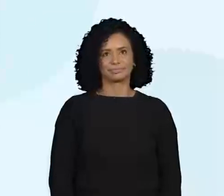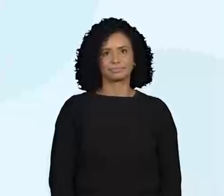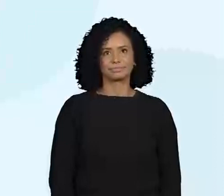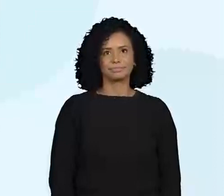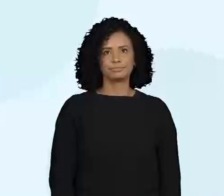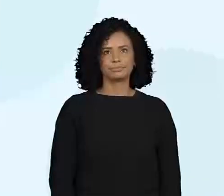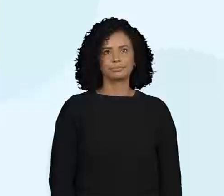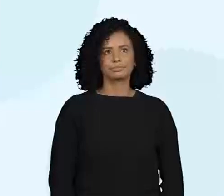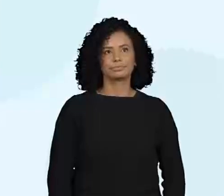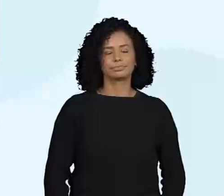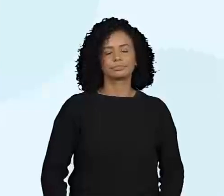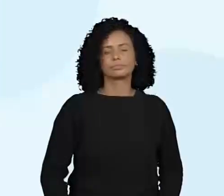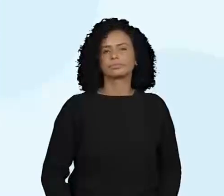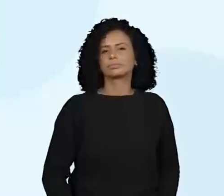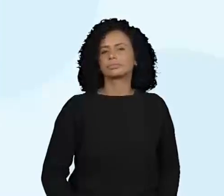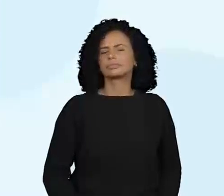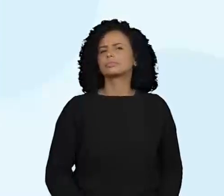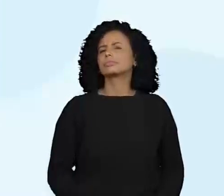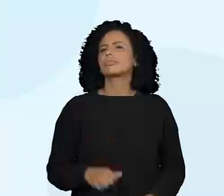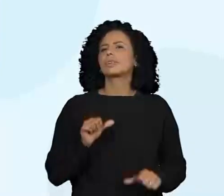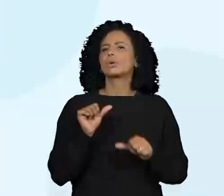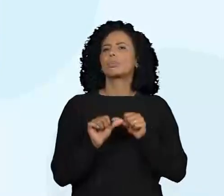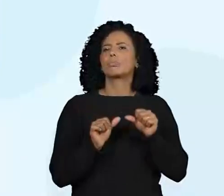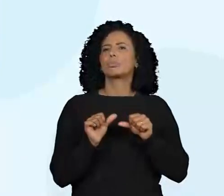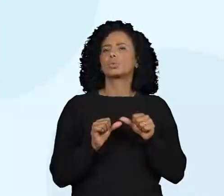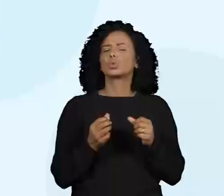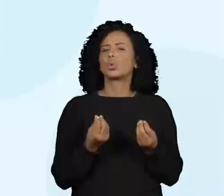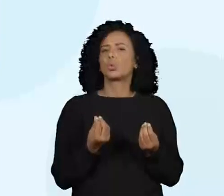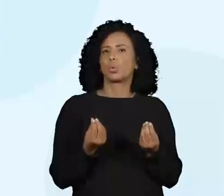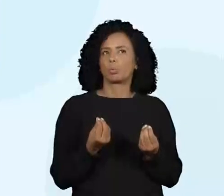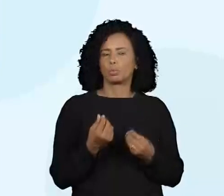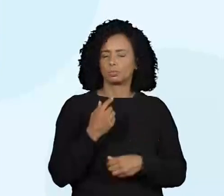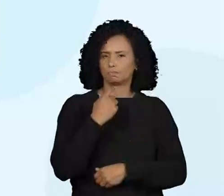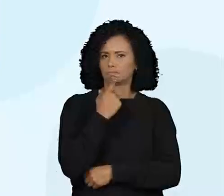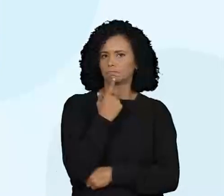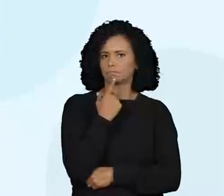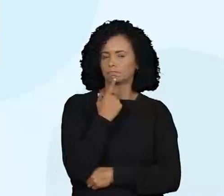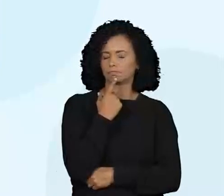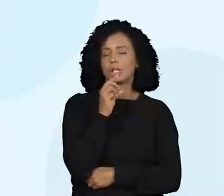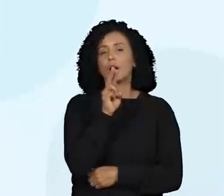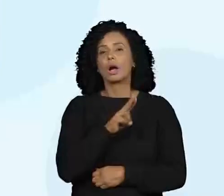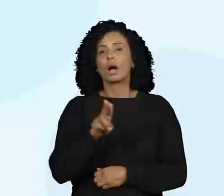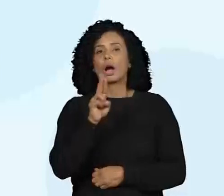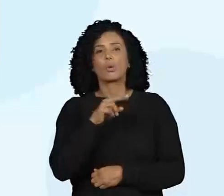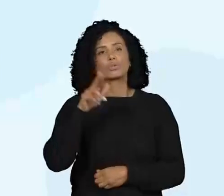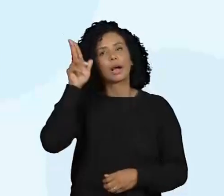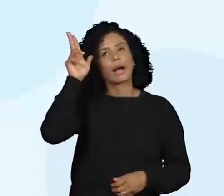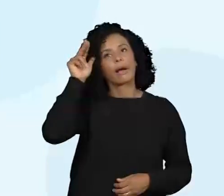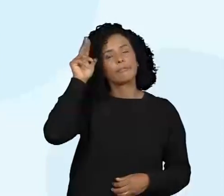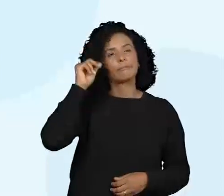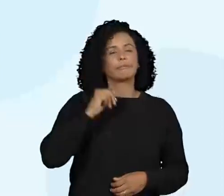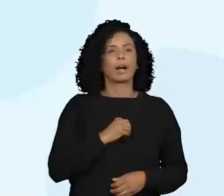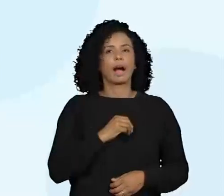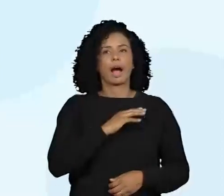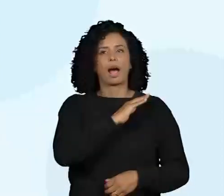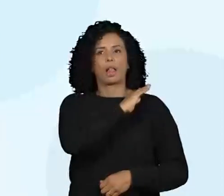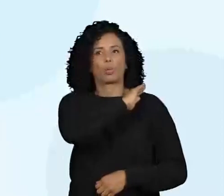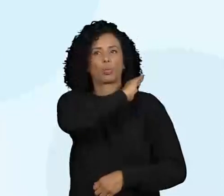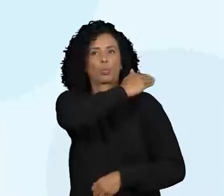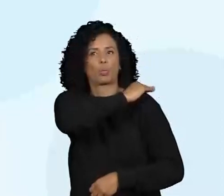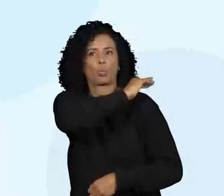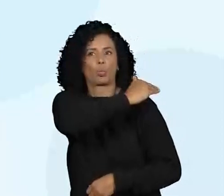O que mudou? O uso dos animais, como o cavalo, camelo, os bois,